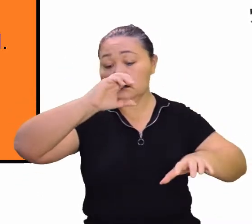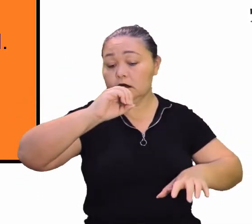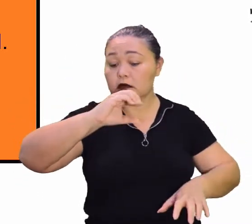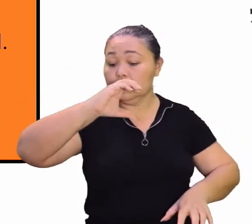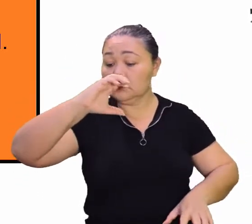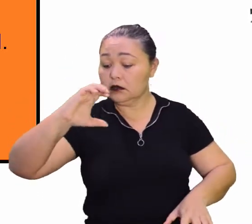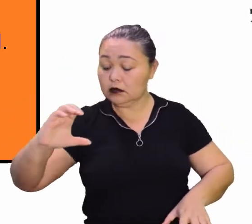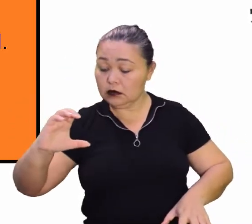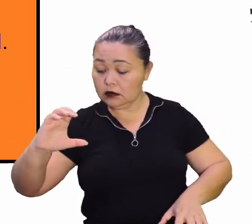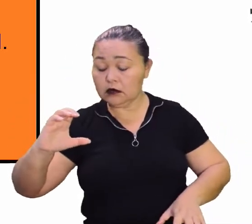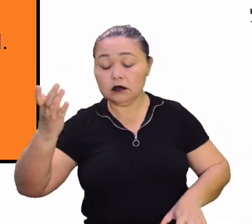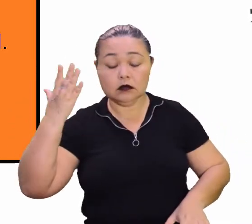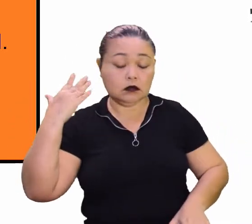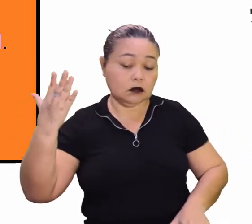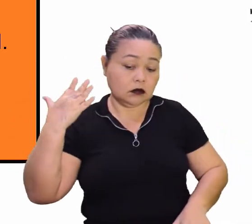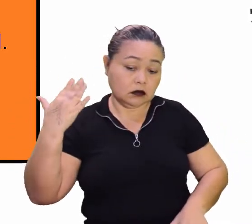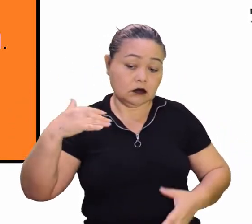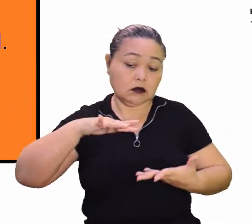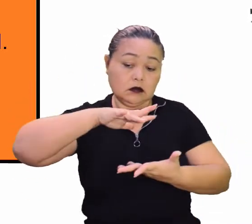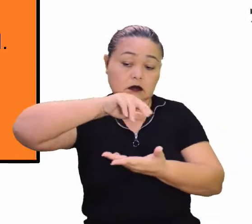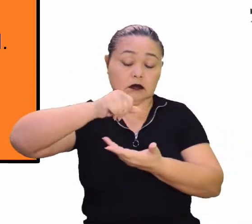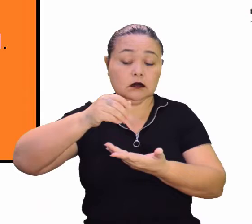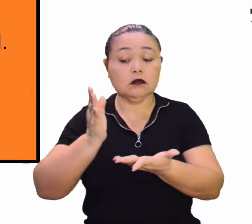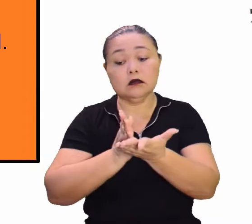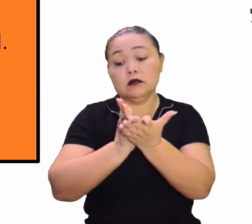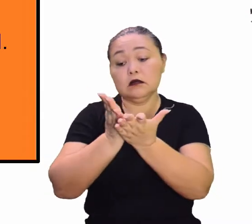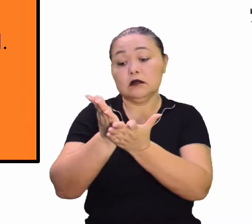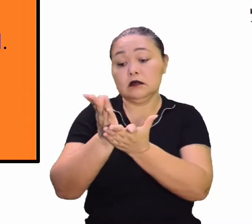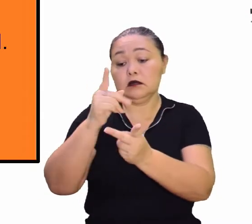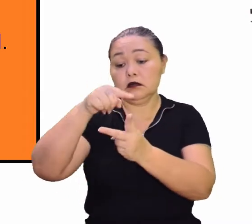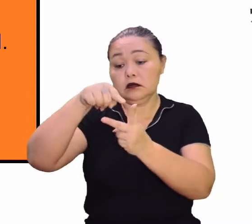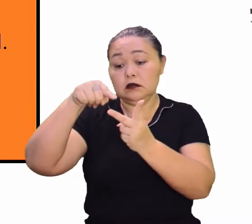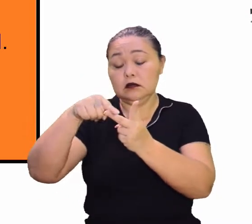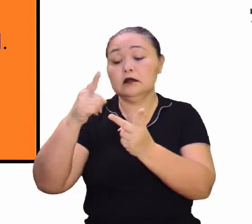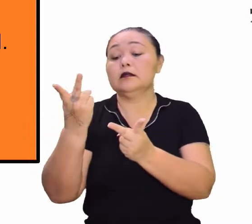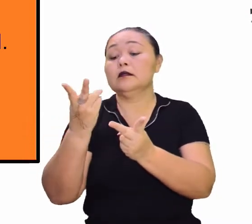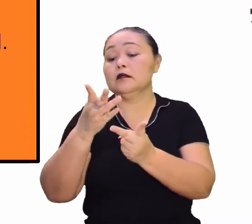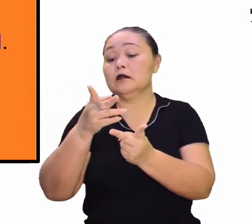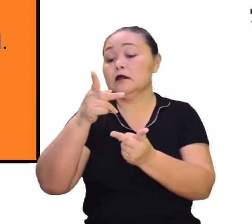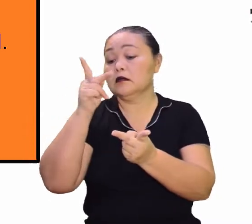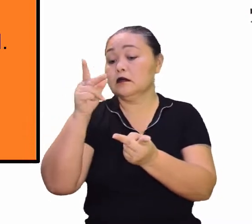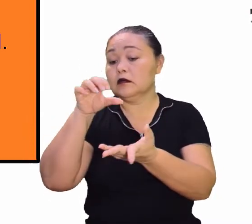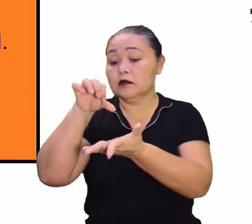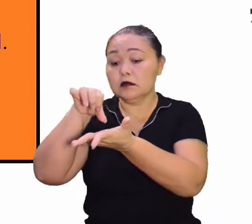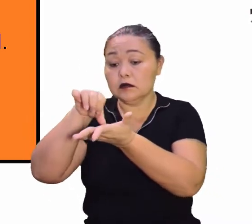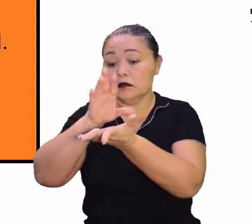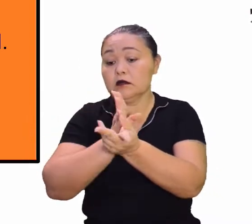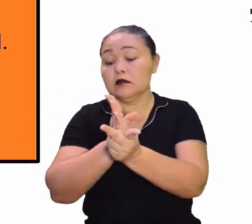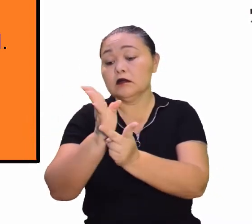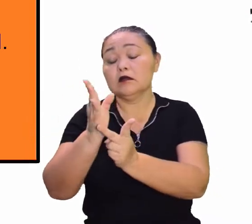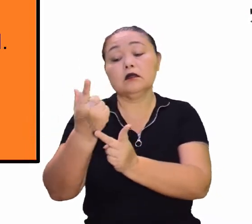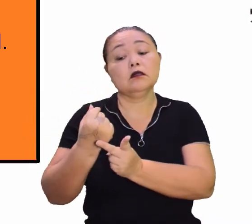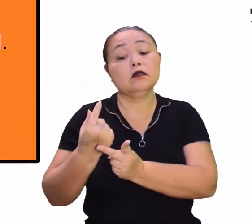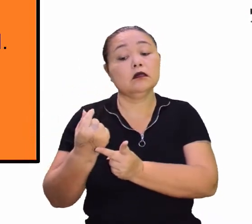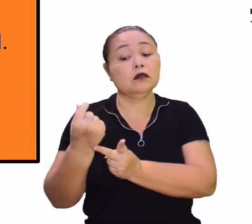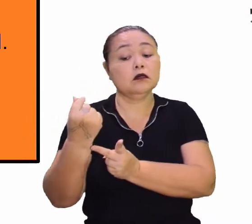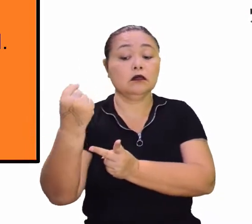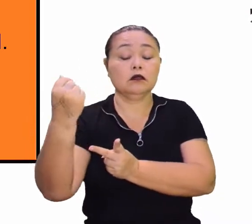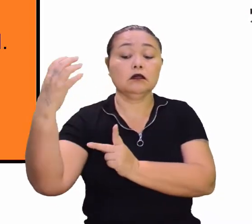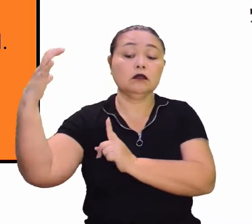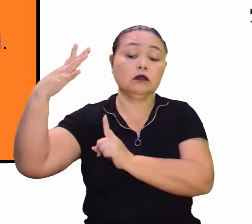Ocidental, que na época que o mundo era bipolar, essa parte ficou capitalista, de